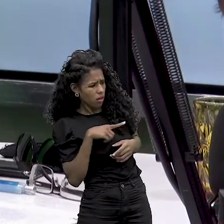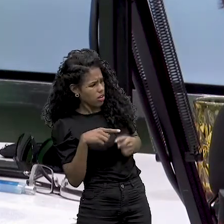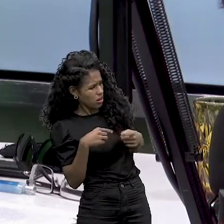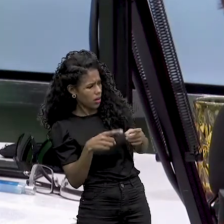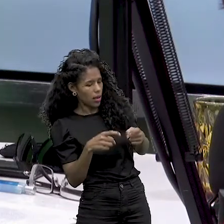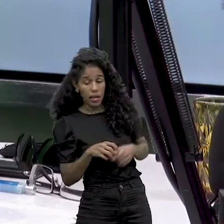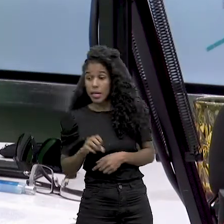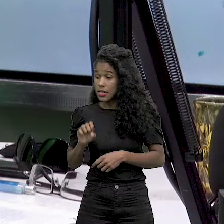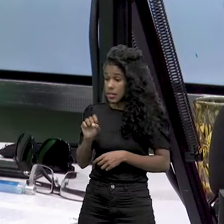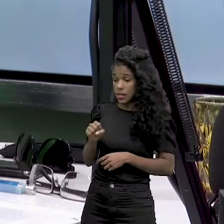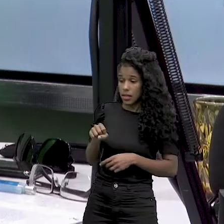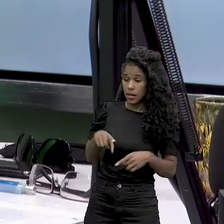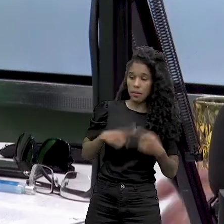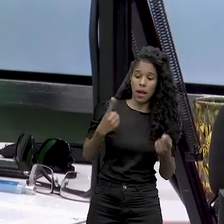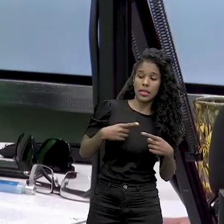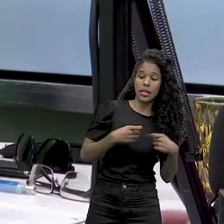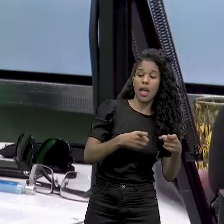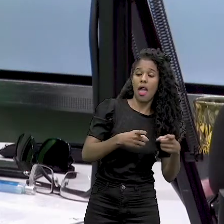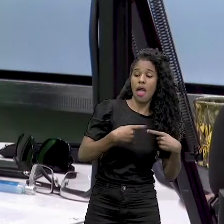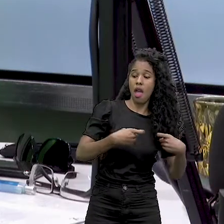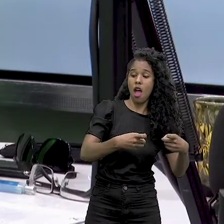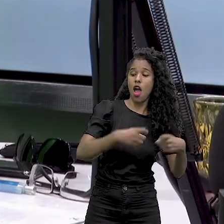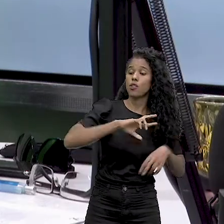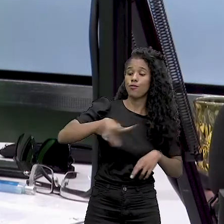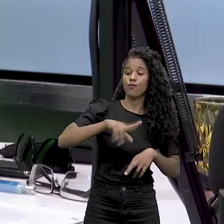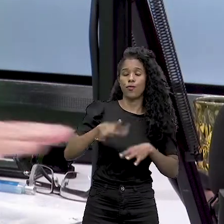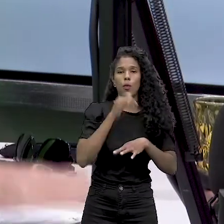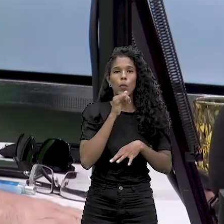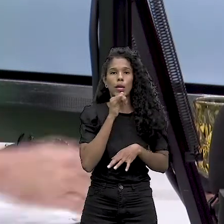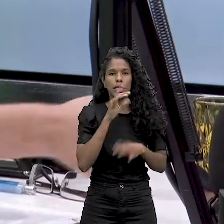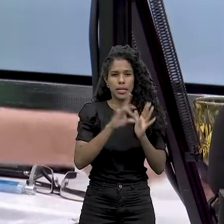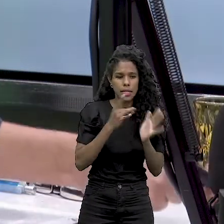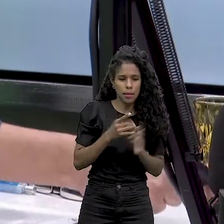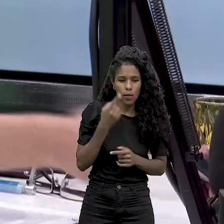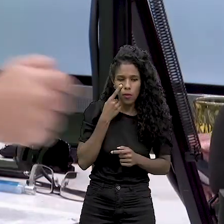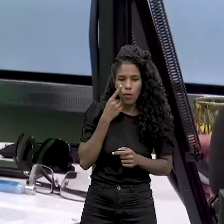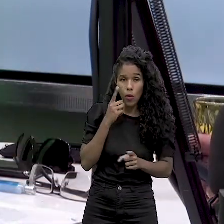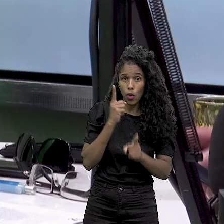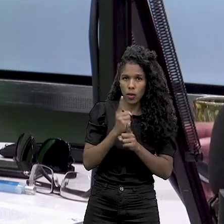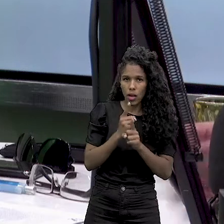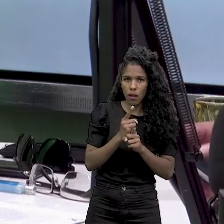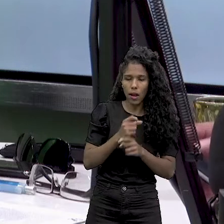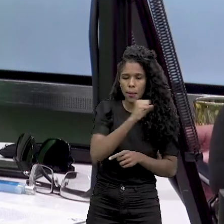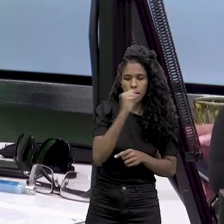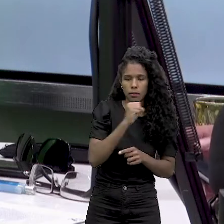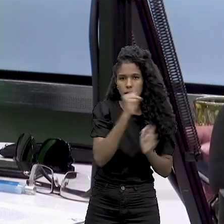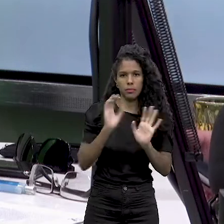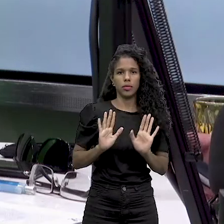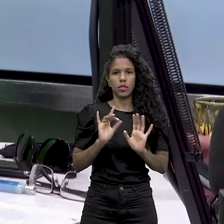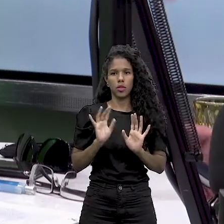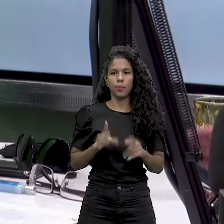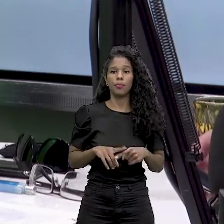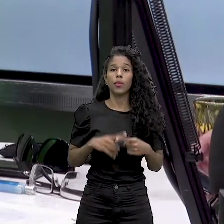estrada para outra, começou a ter roubo das mercadorias. Aí eles falaram assim, toma aqui o dinheiro, né? Você